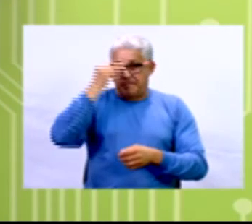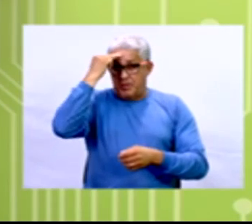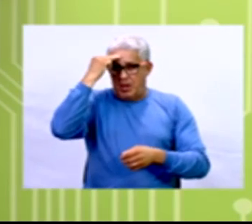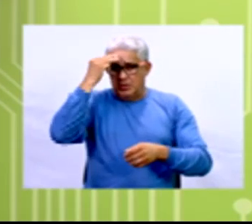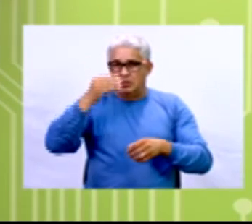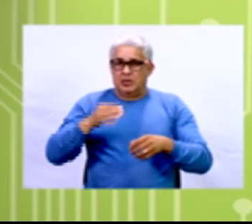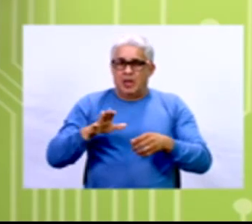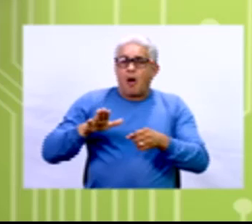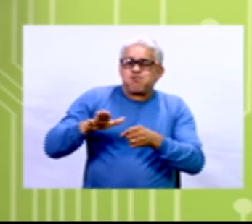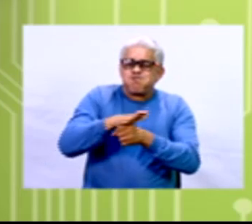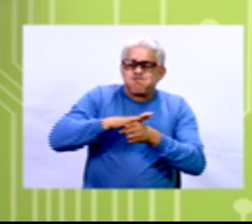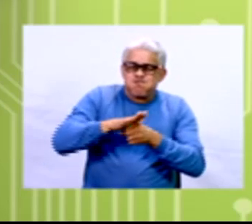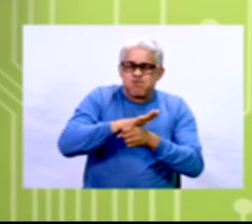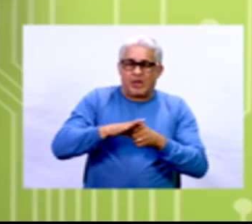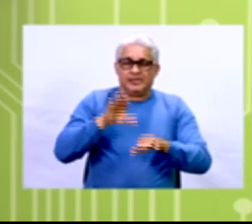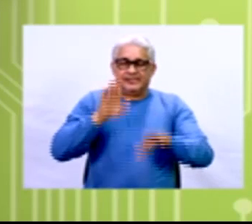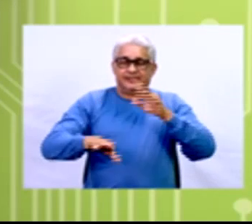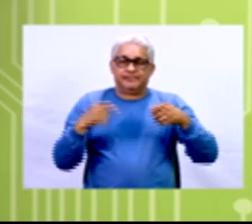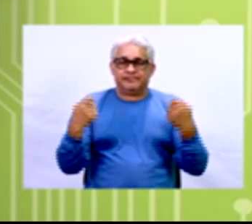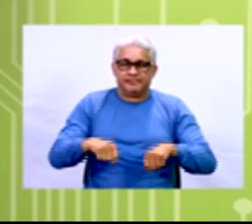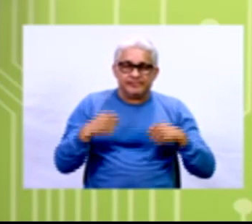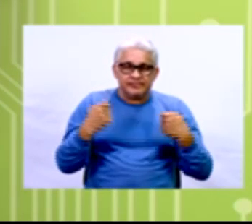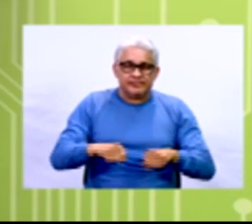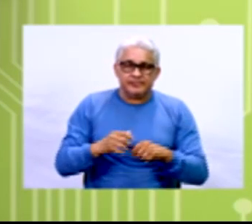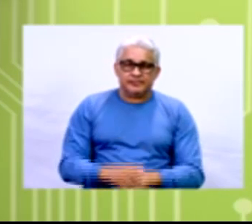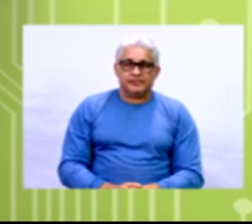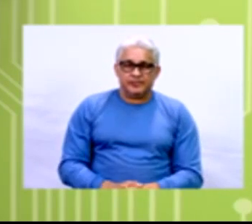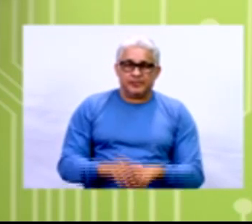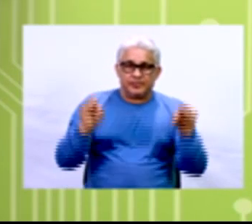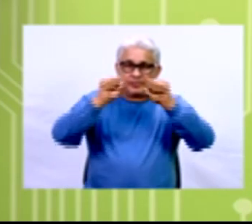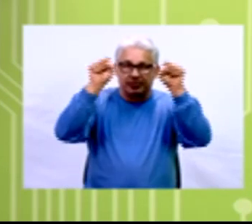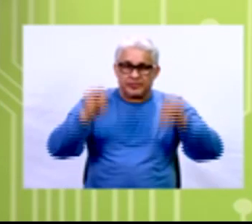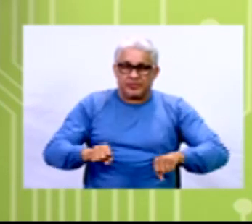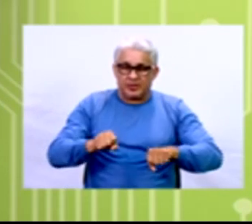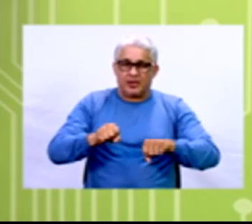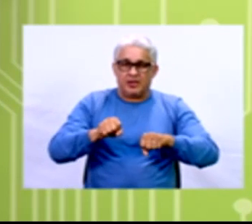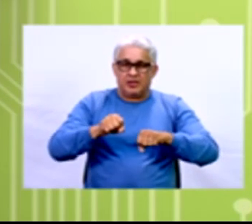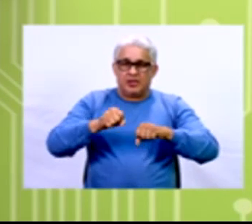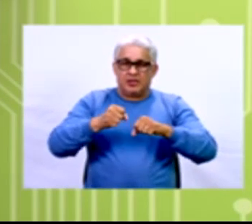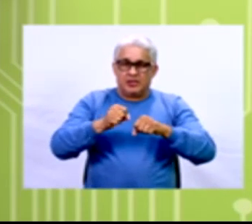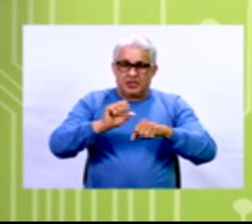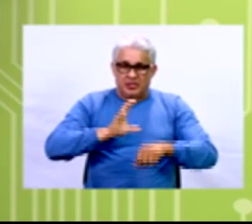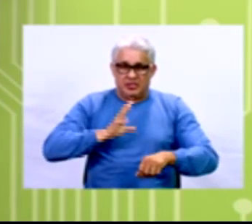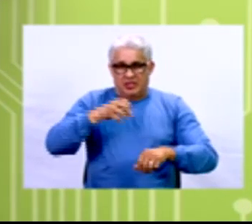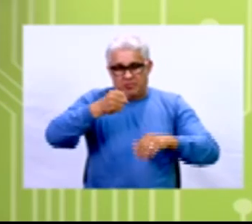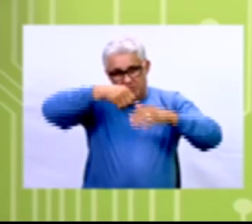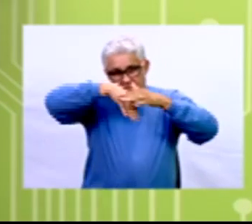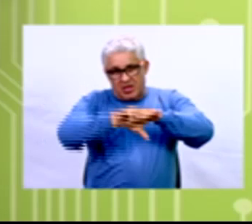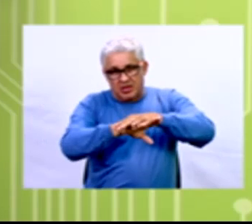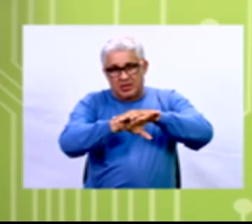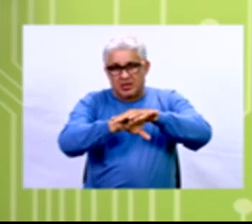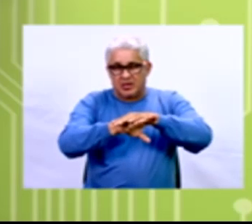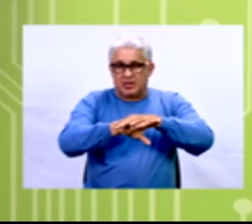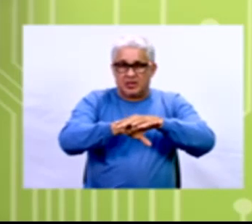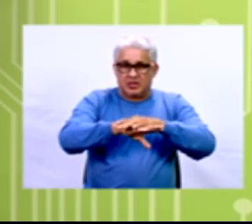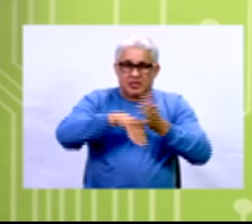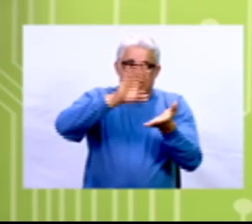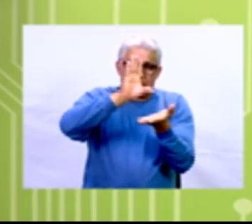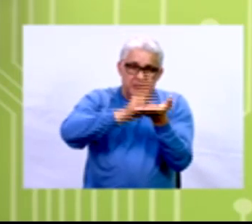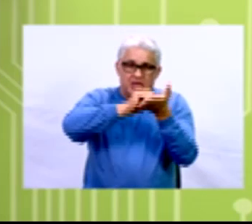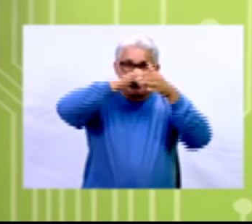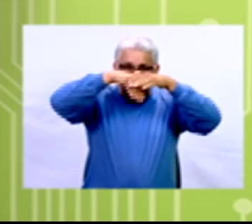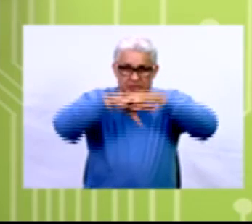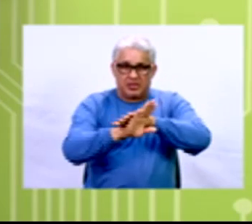espaço. Então, muitas vezes a gente precisa de sistemas de armazenamentos poderosos, bem equipados para